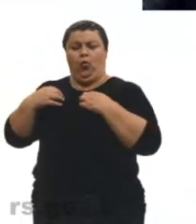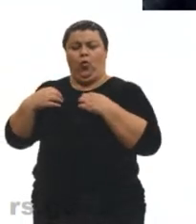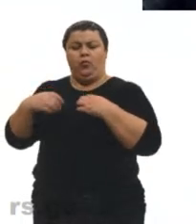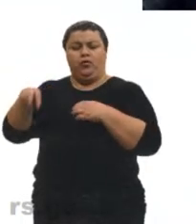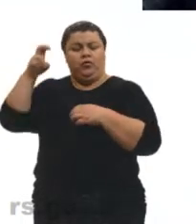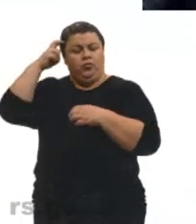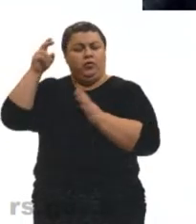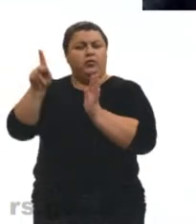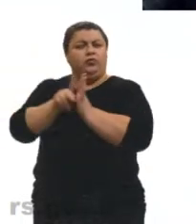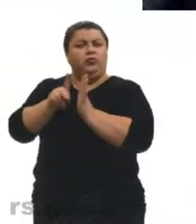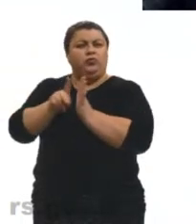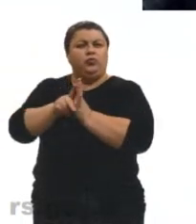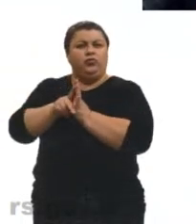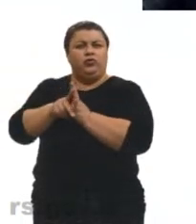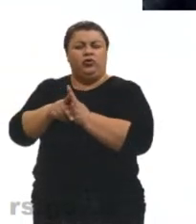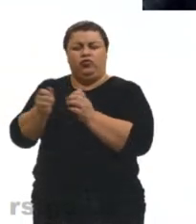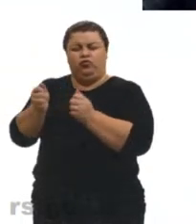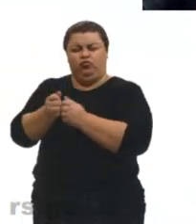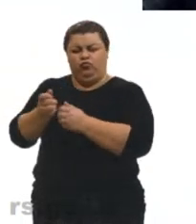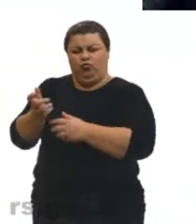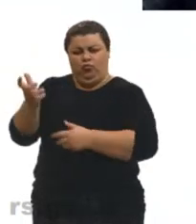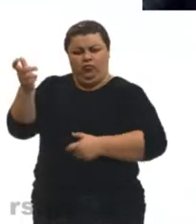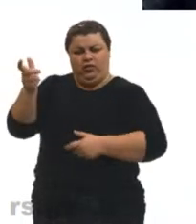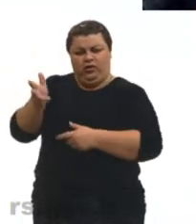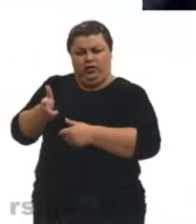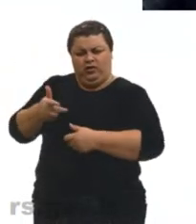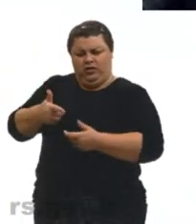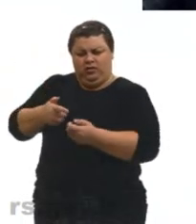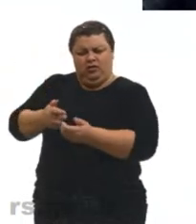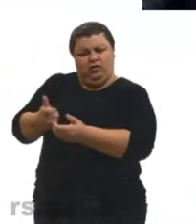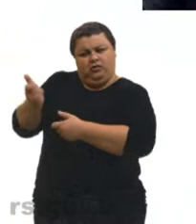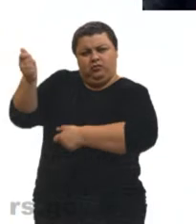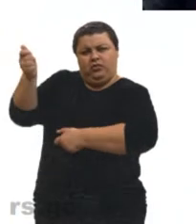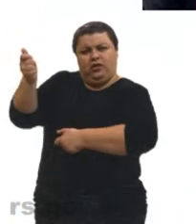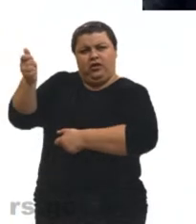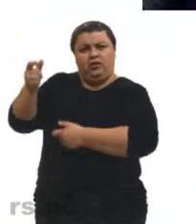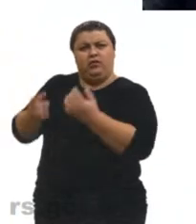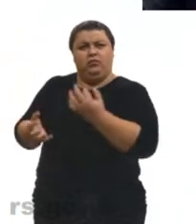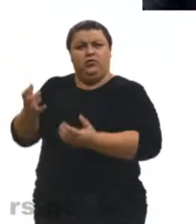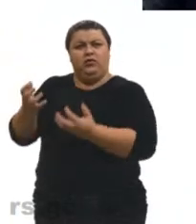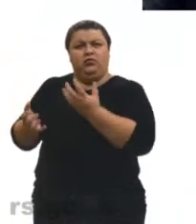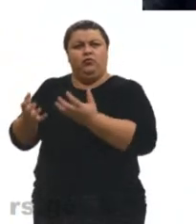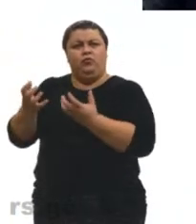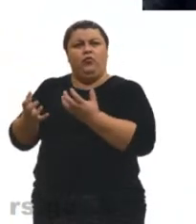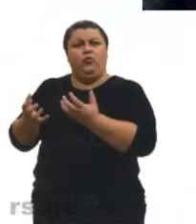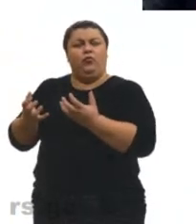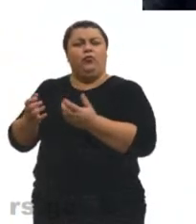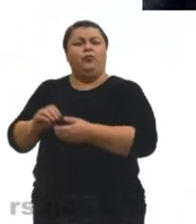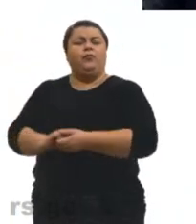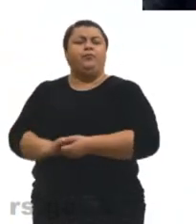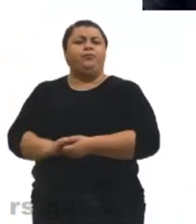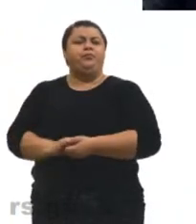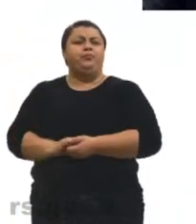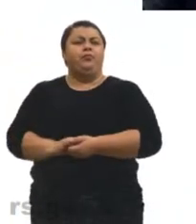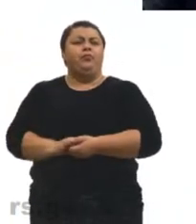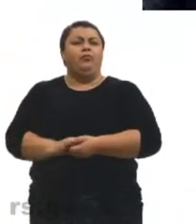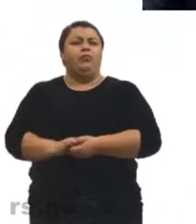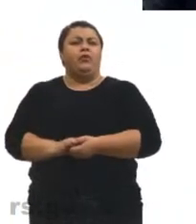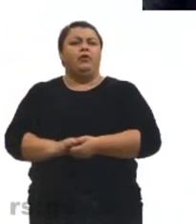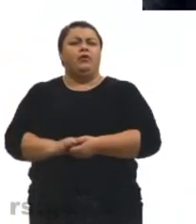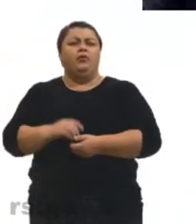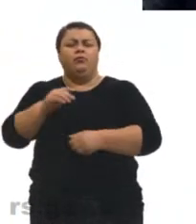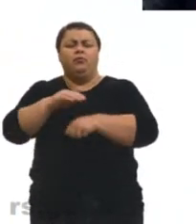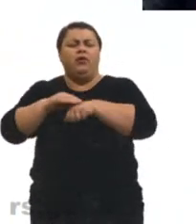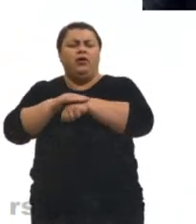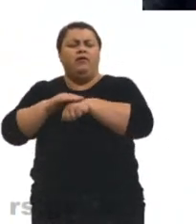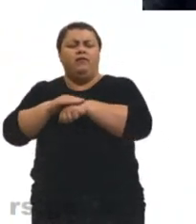com uma espécie de uma espingarda né um refri e pegando fogo né com bastante fumaça é para